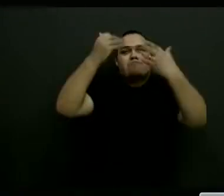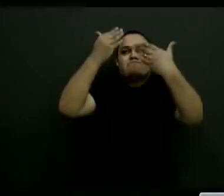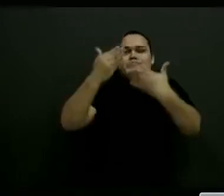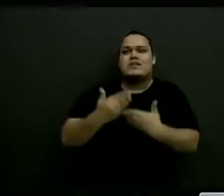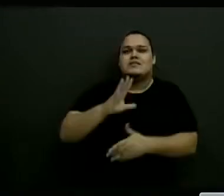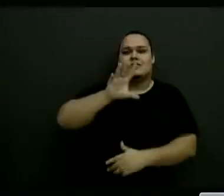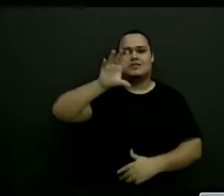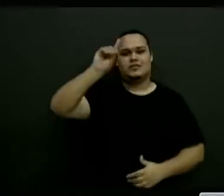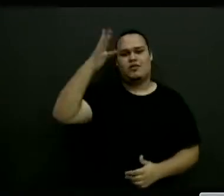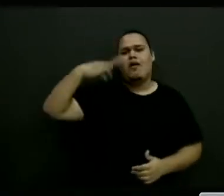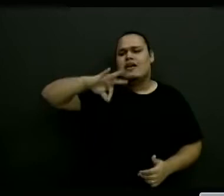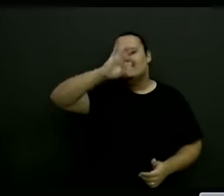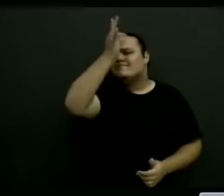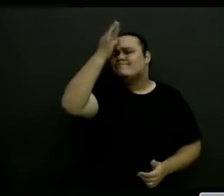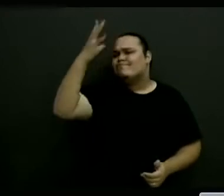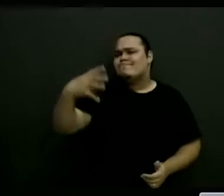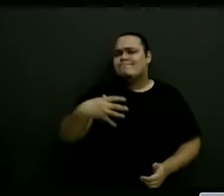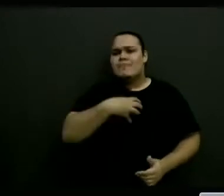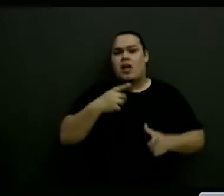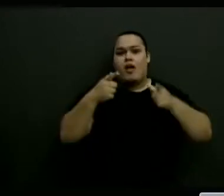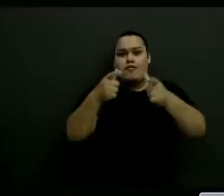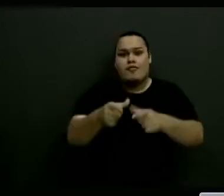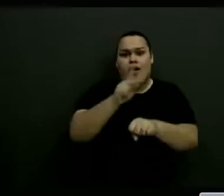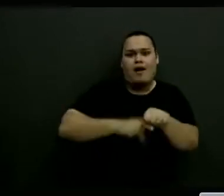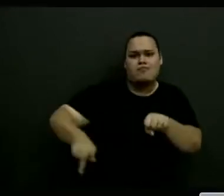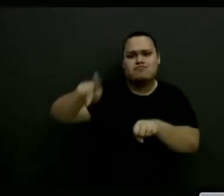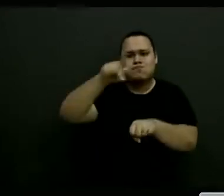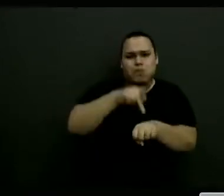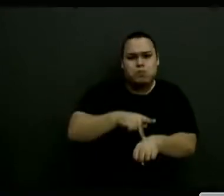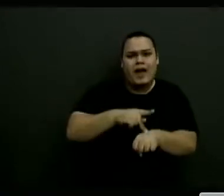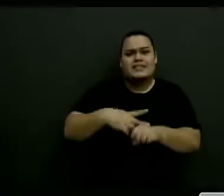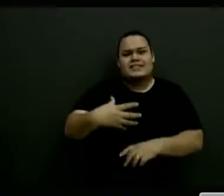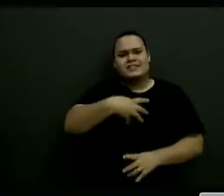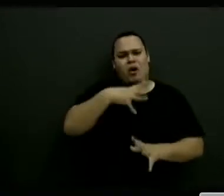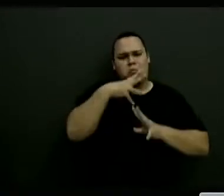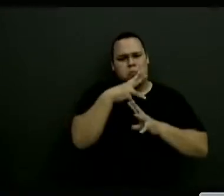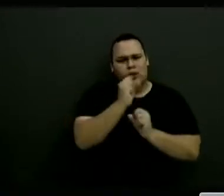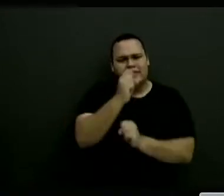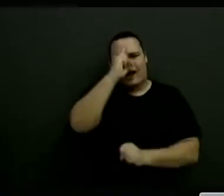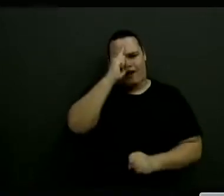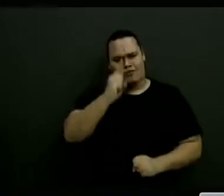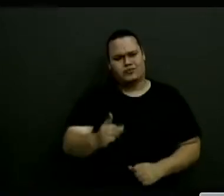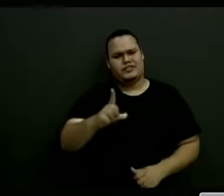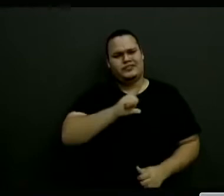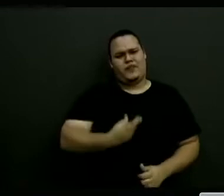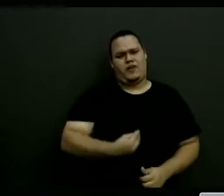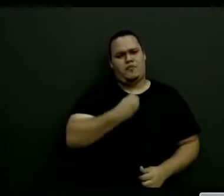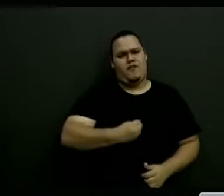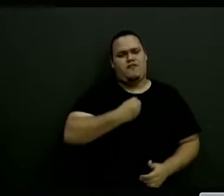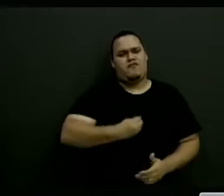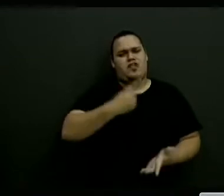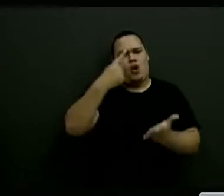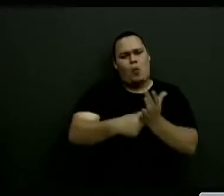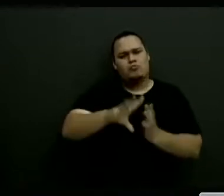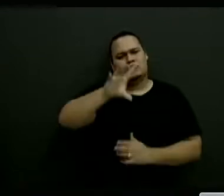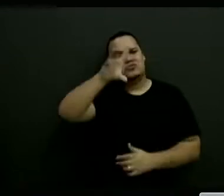O Espírito Santo levanta uma geração de poder, de autoridade, uma unção de vida, que você vai poder